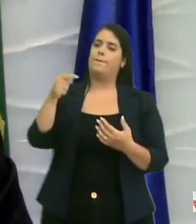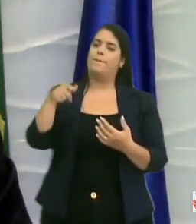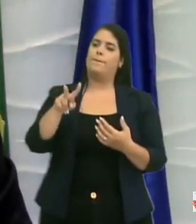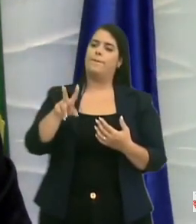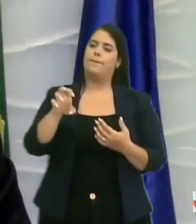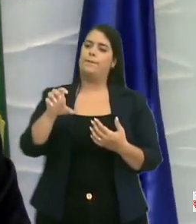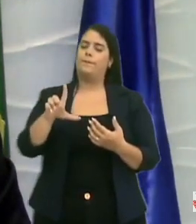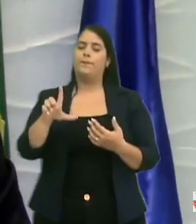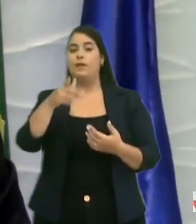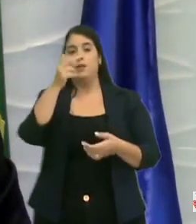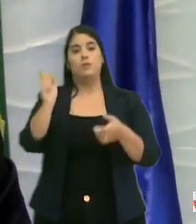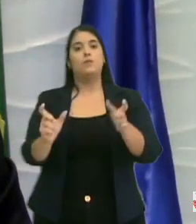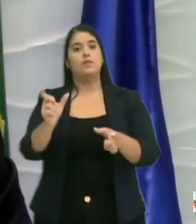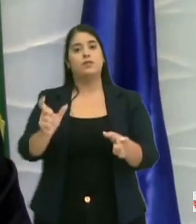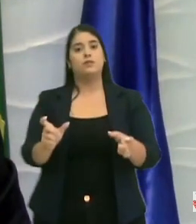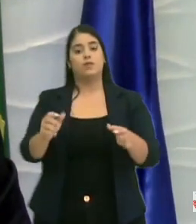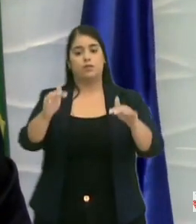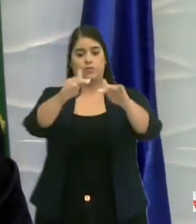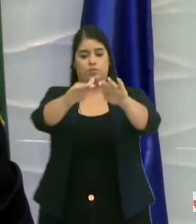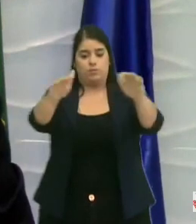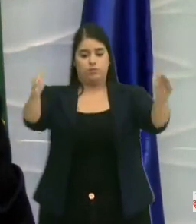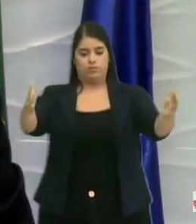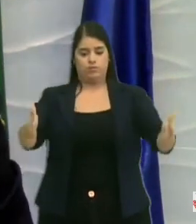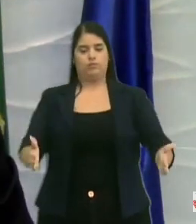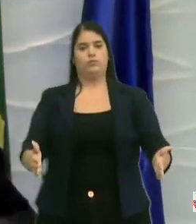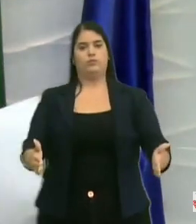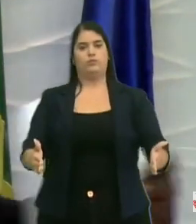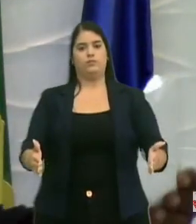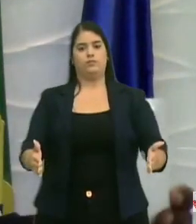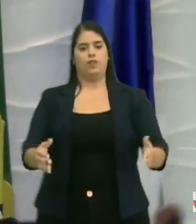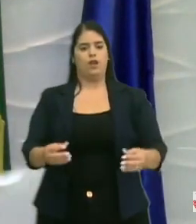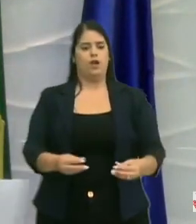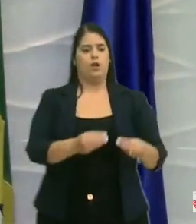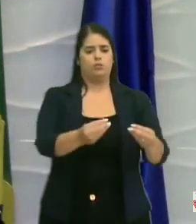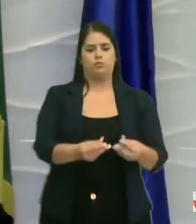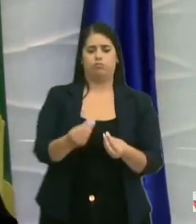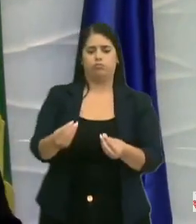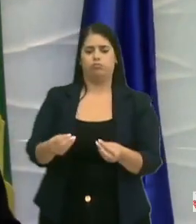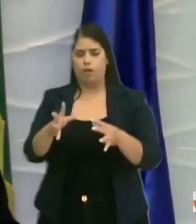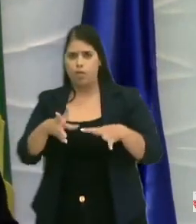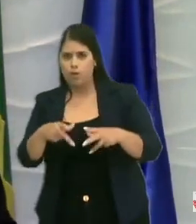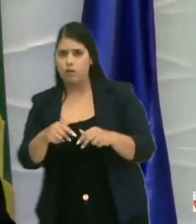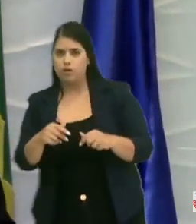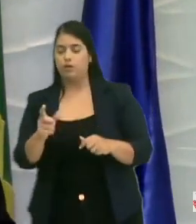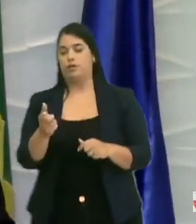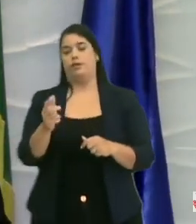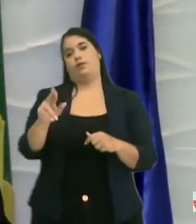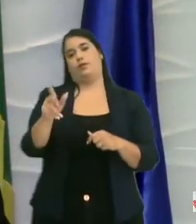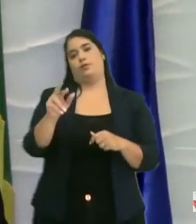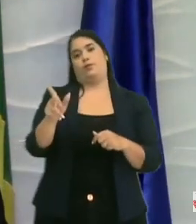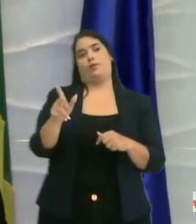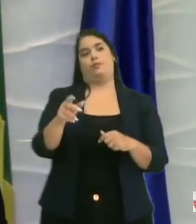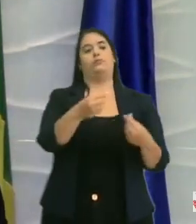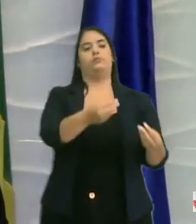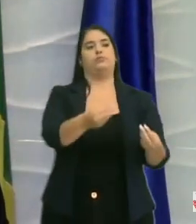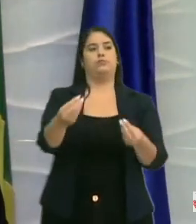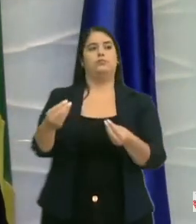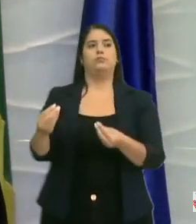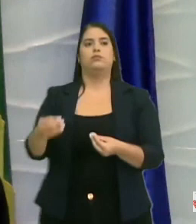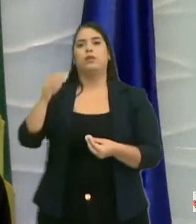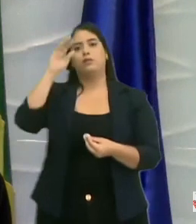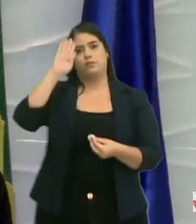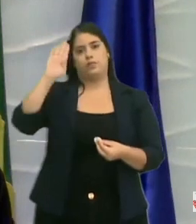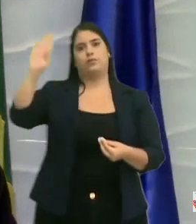para pessoas daquela cisterna. Não é para todo, não é botando em toda a cisterna, não. Em algumas cisternas que foram cadastradas para